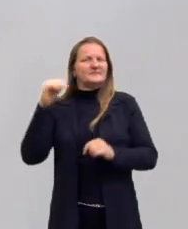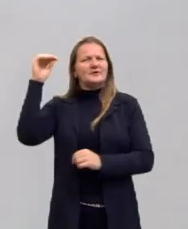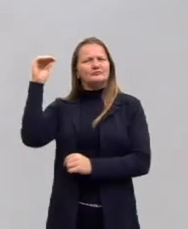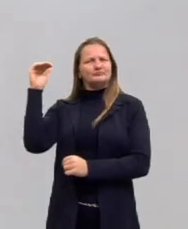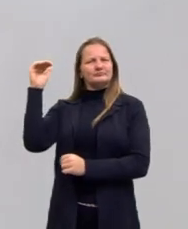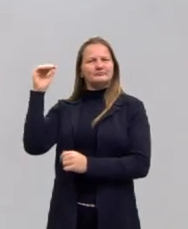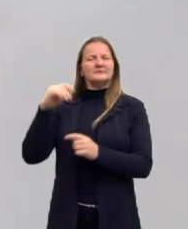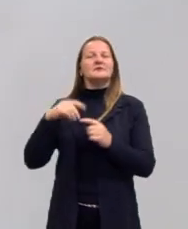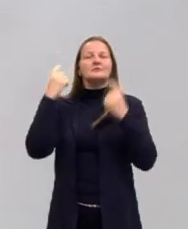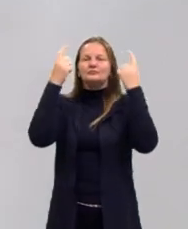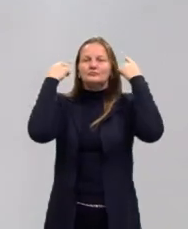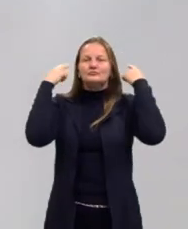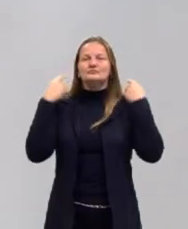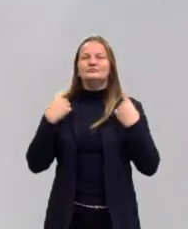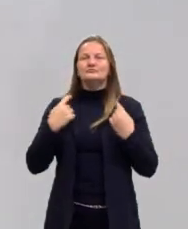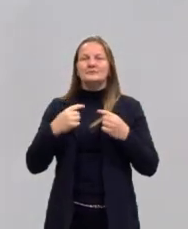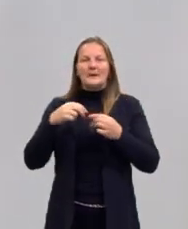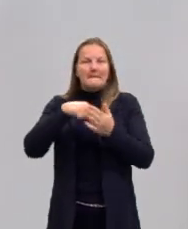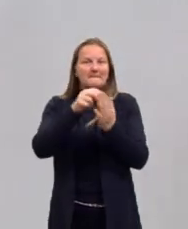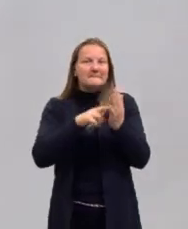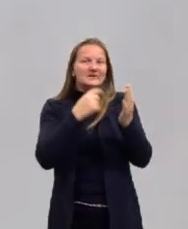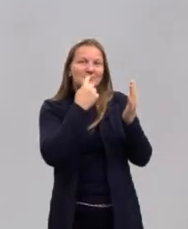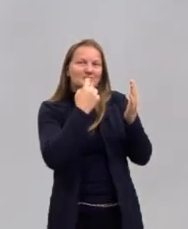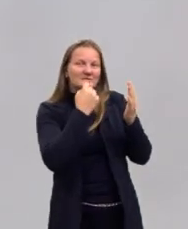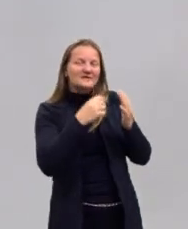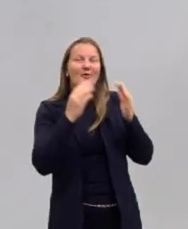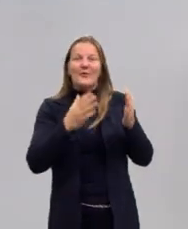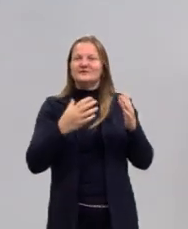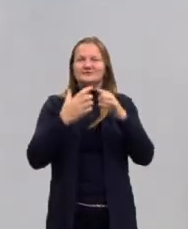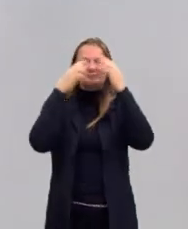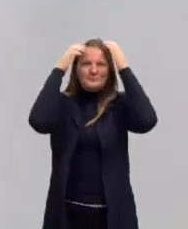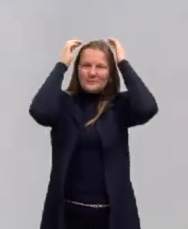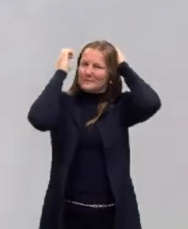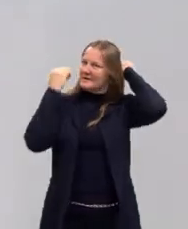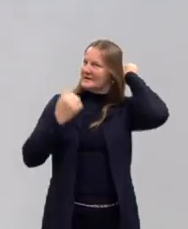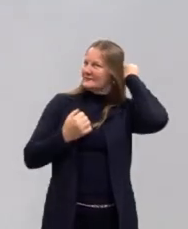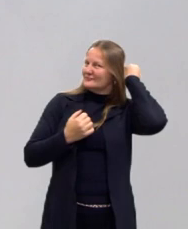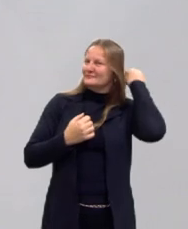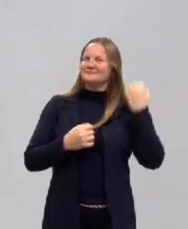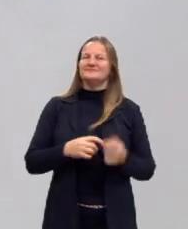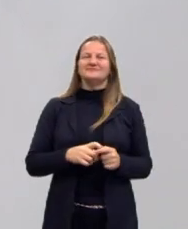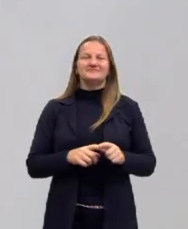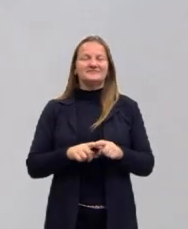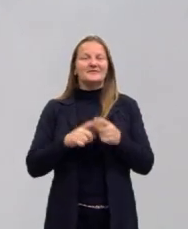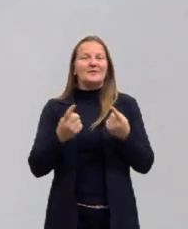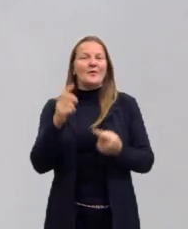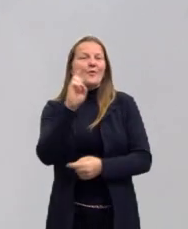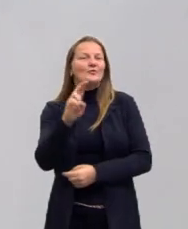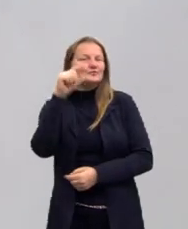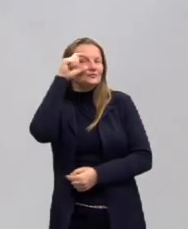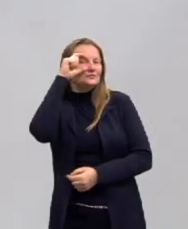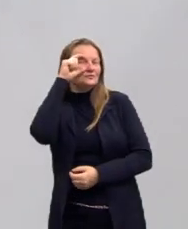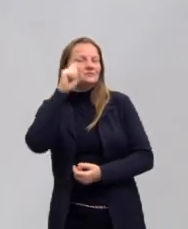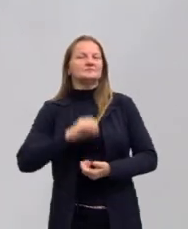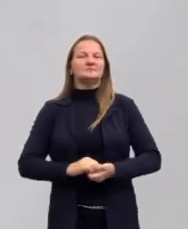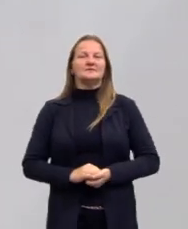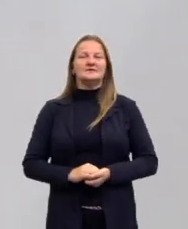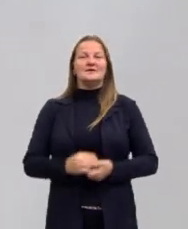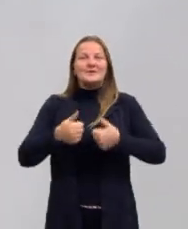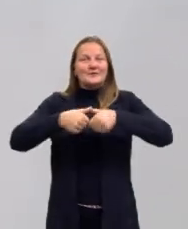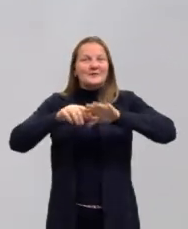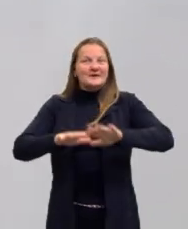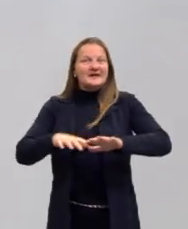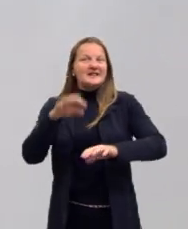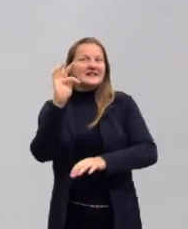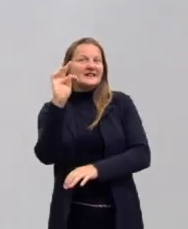tenho cabelos cacheados pintados de vermelho hoje presos aqui no rabo de cavalo usa óculos tô aqui